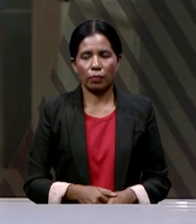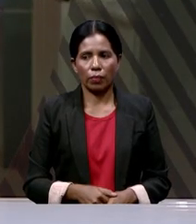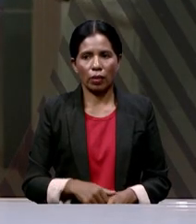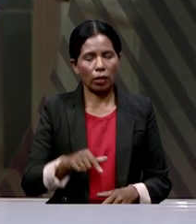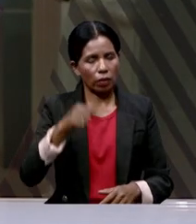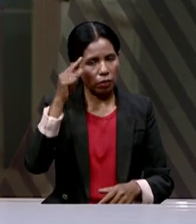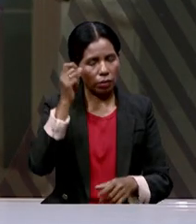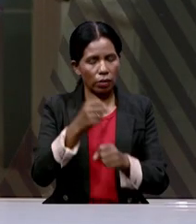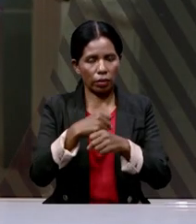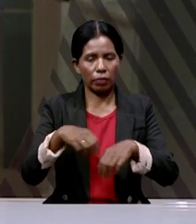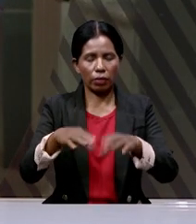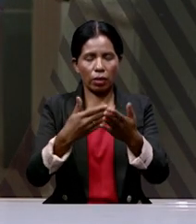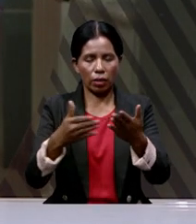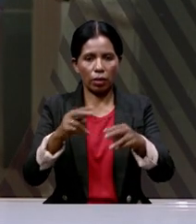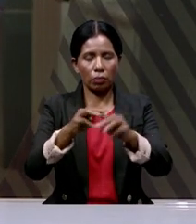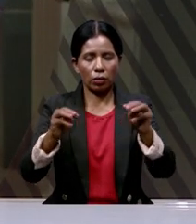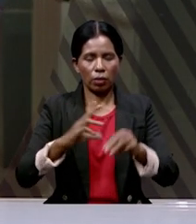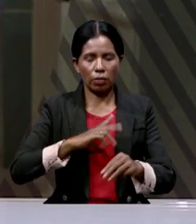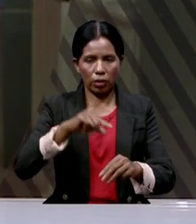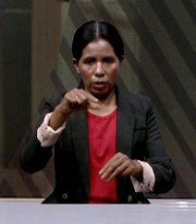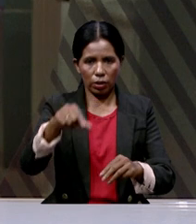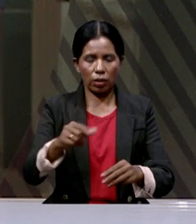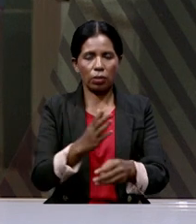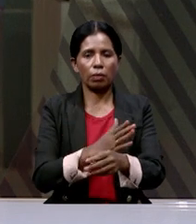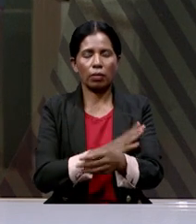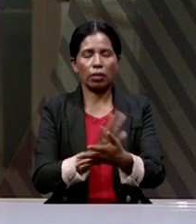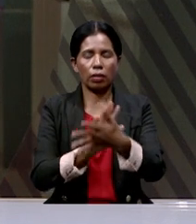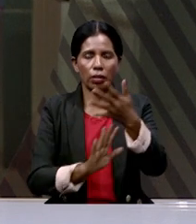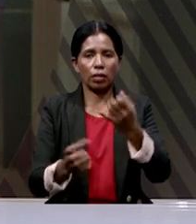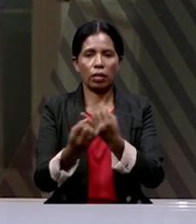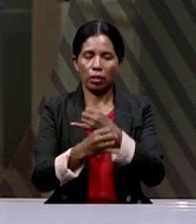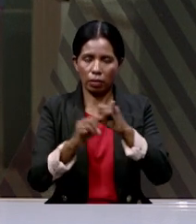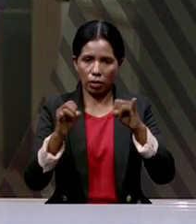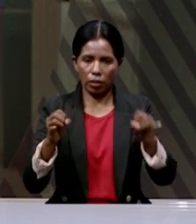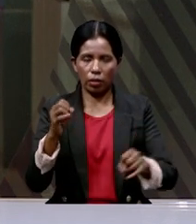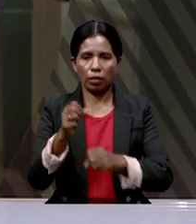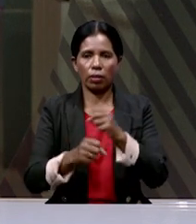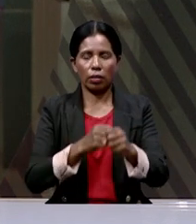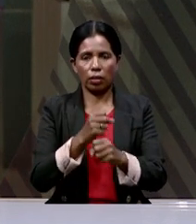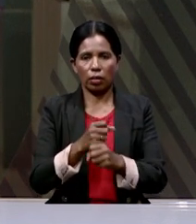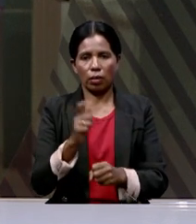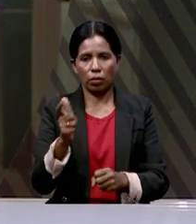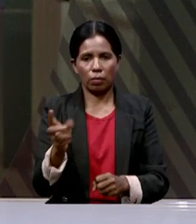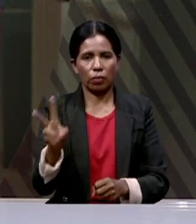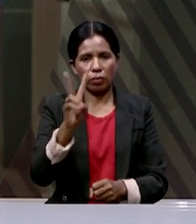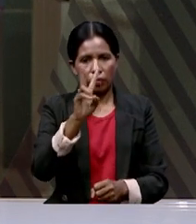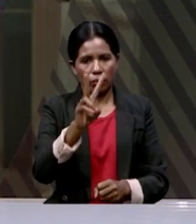Governo realiza a Feira Nacional e o município Liquiçá, onde comemora o restauração da sua independência, Badala Ronura Sin